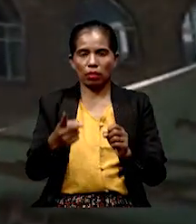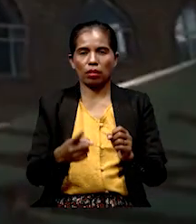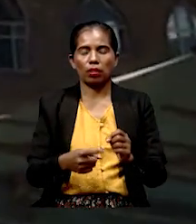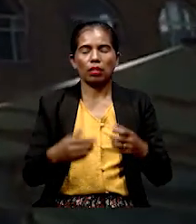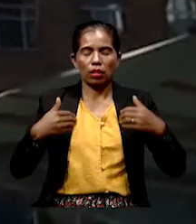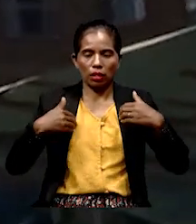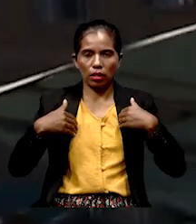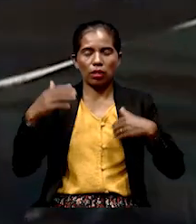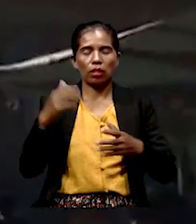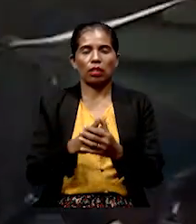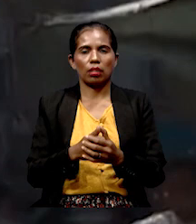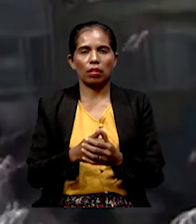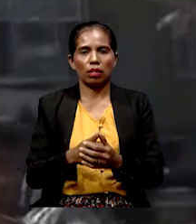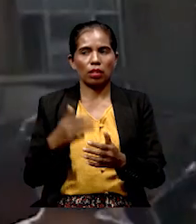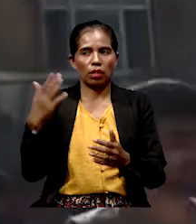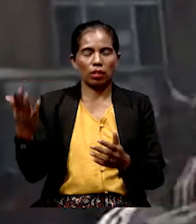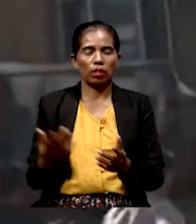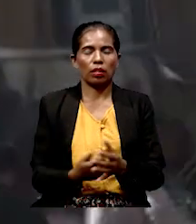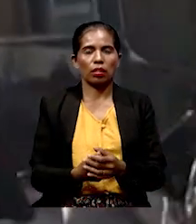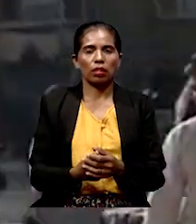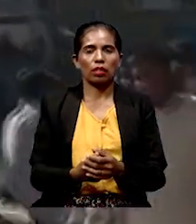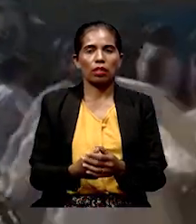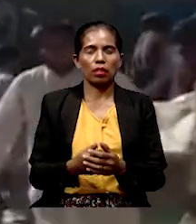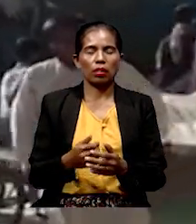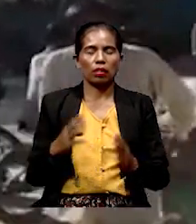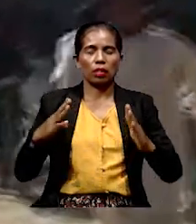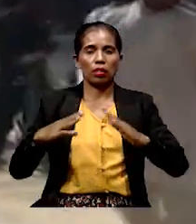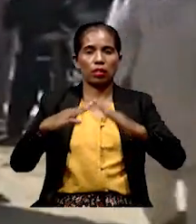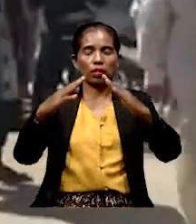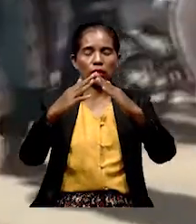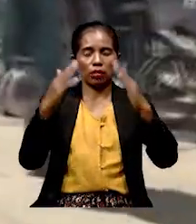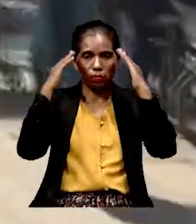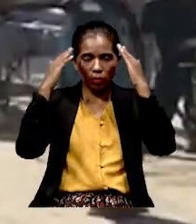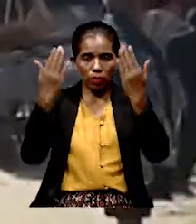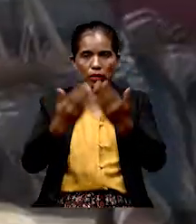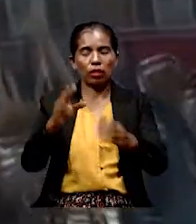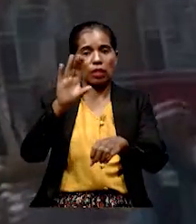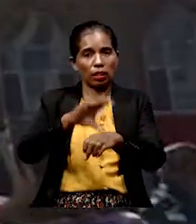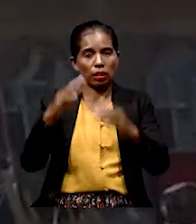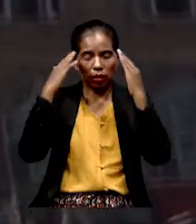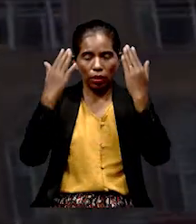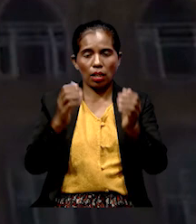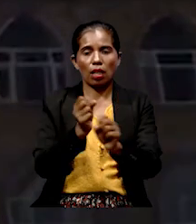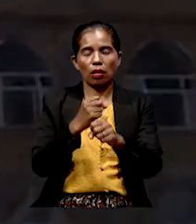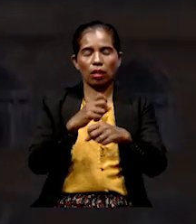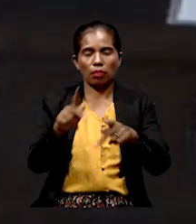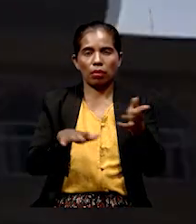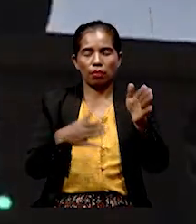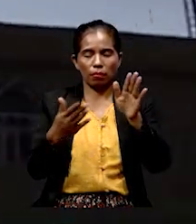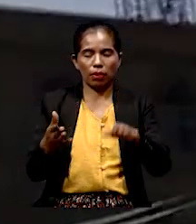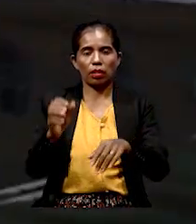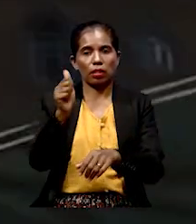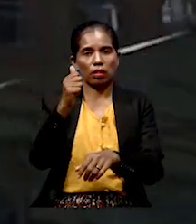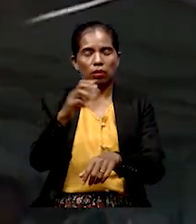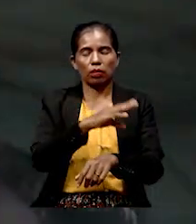acontece mos explosão ida e a mesquita nebe situa e a capital Mazar e Sharif, nebe Hamate e Masanulu no emana em Sanulu Resin